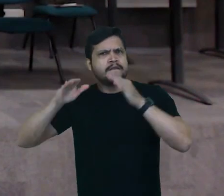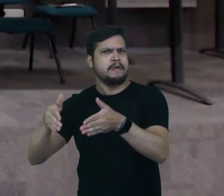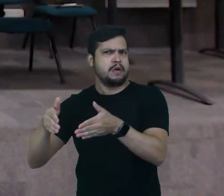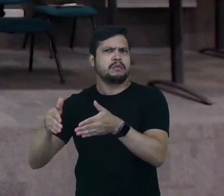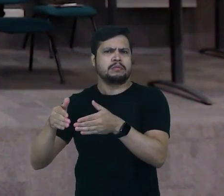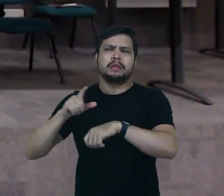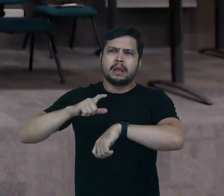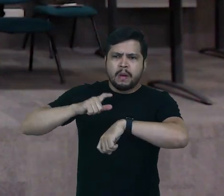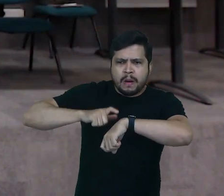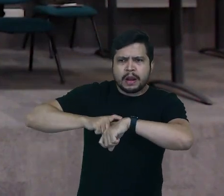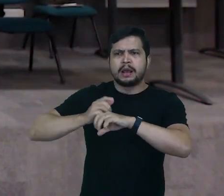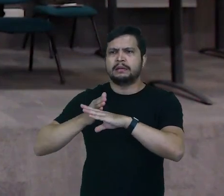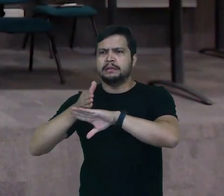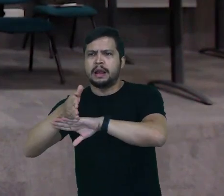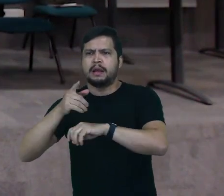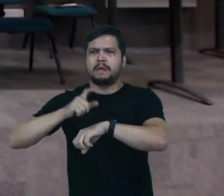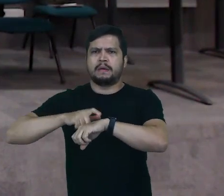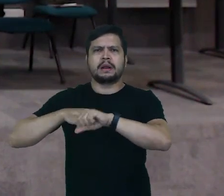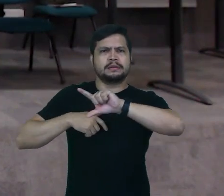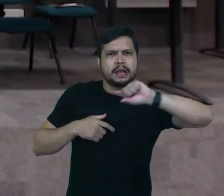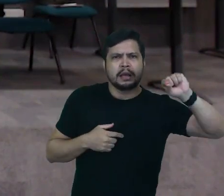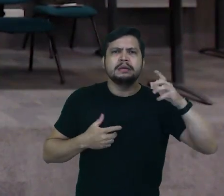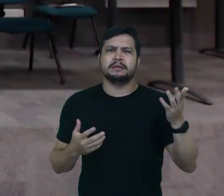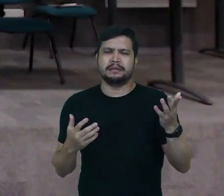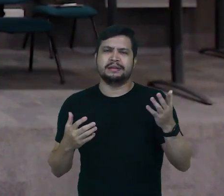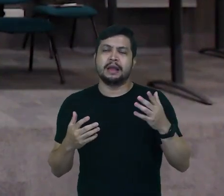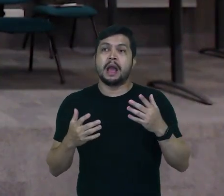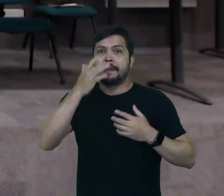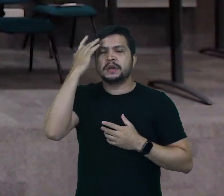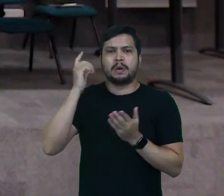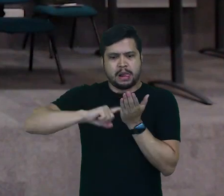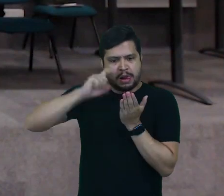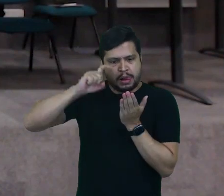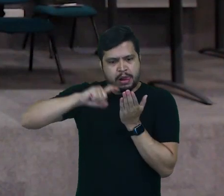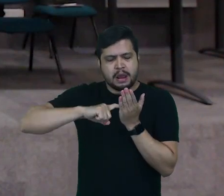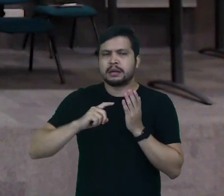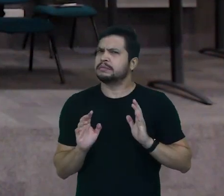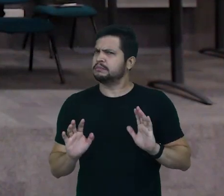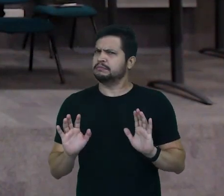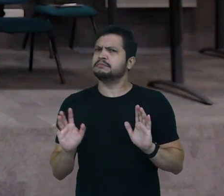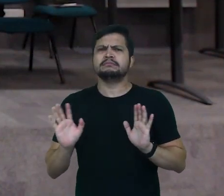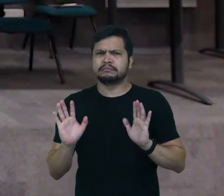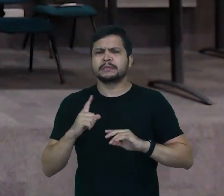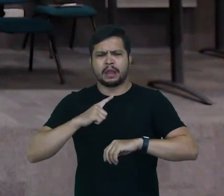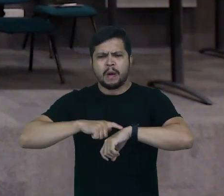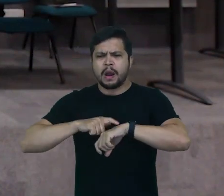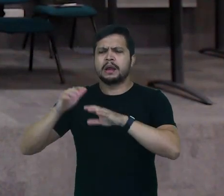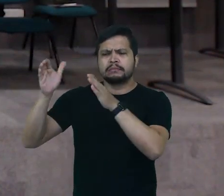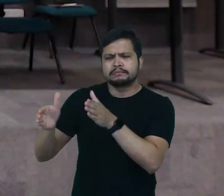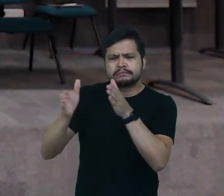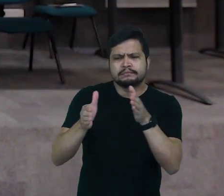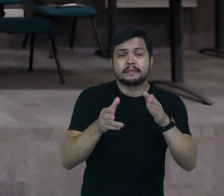eles é focado. Tem um horário de entrar, horário de sair, ninguém fica com o smartphone. Eles são focados e